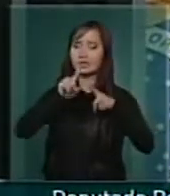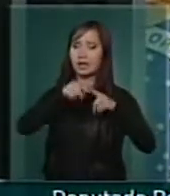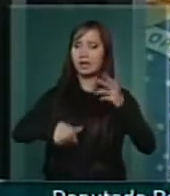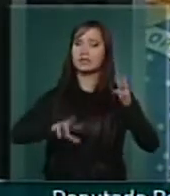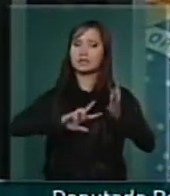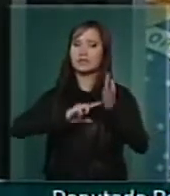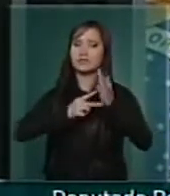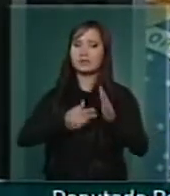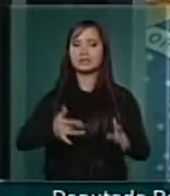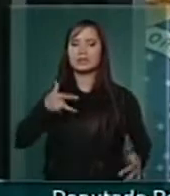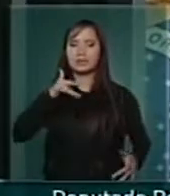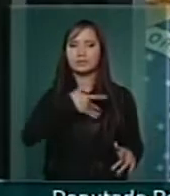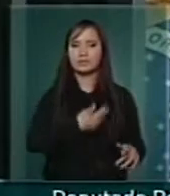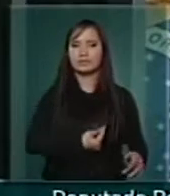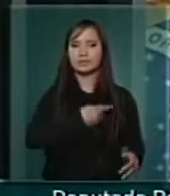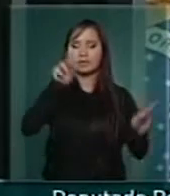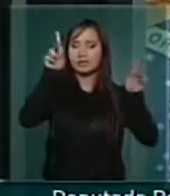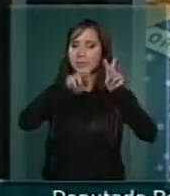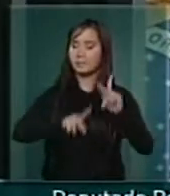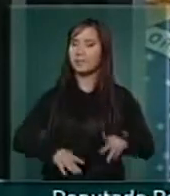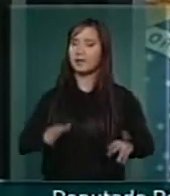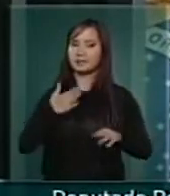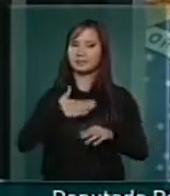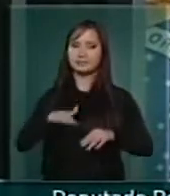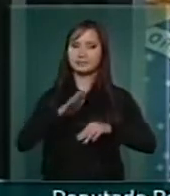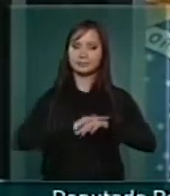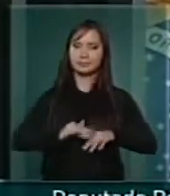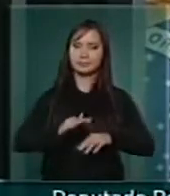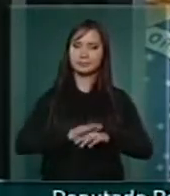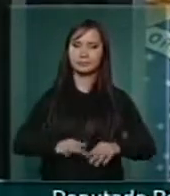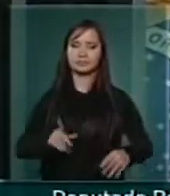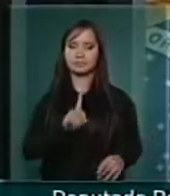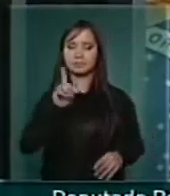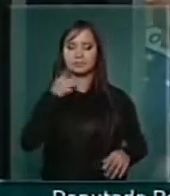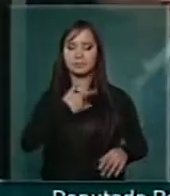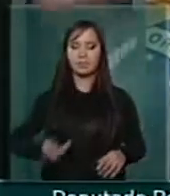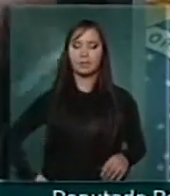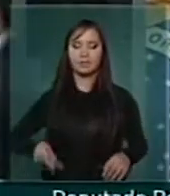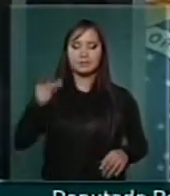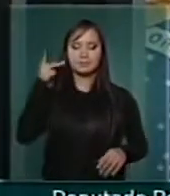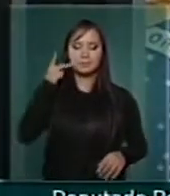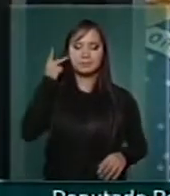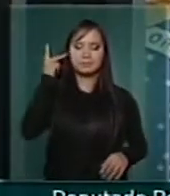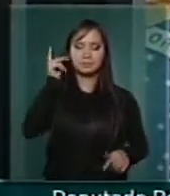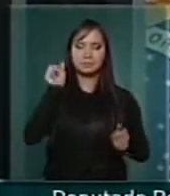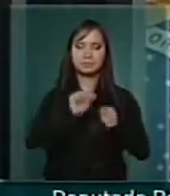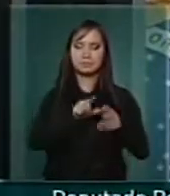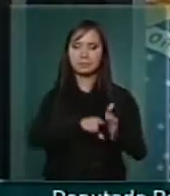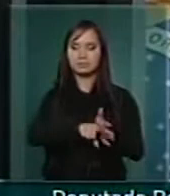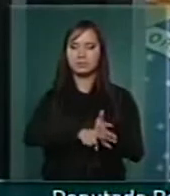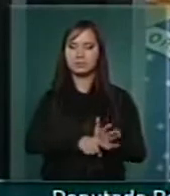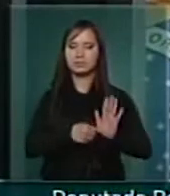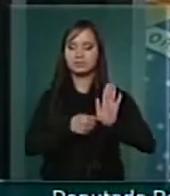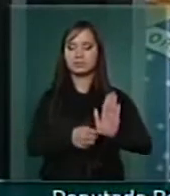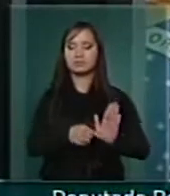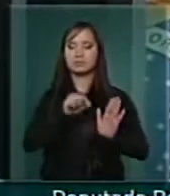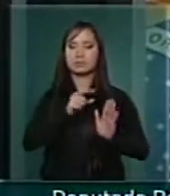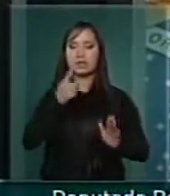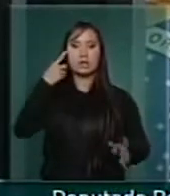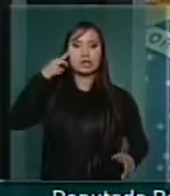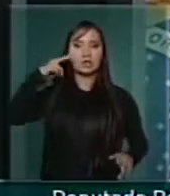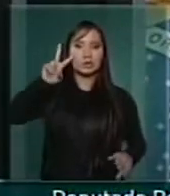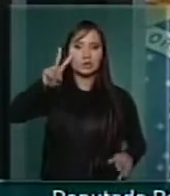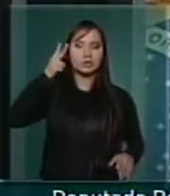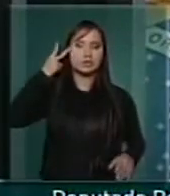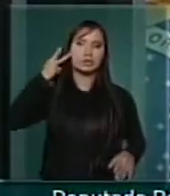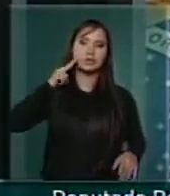fraternidade. Levantamento realizado pelo governo de São Paulo no ano de 2010 constatou que a cada 2 dias